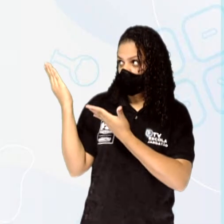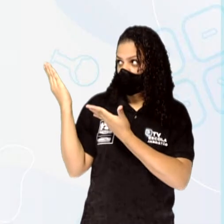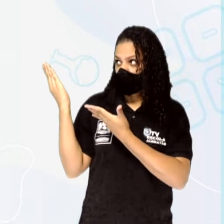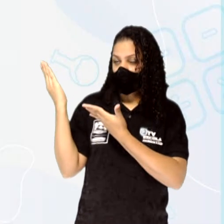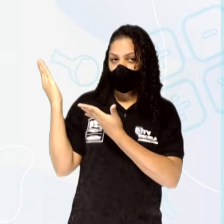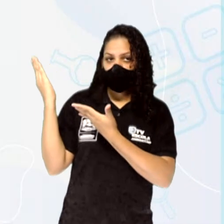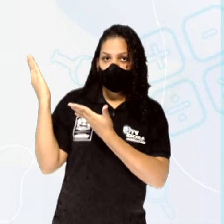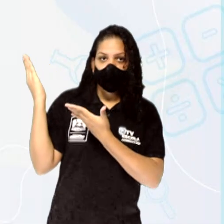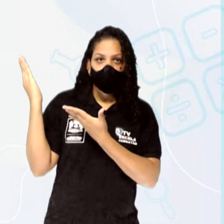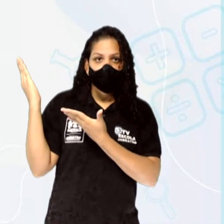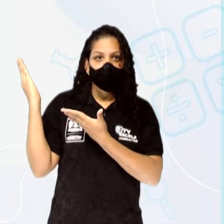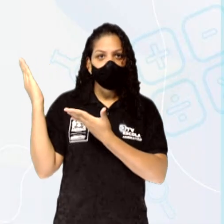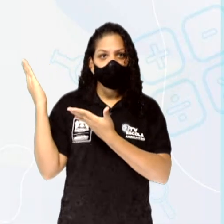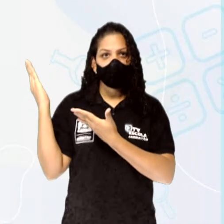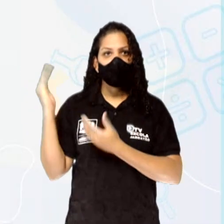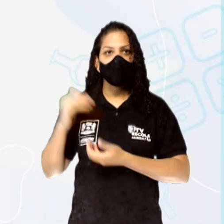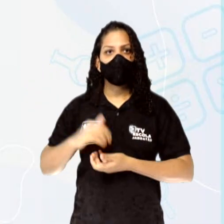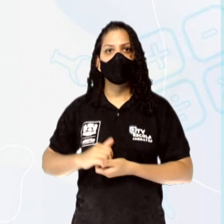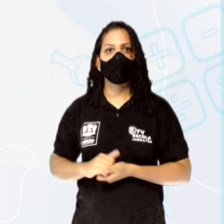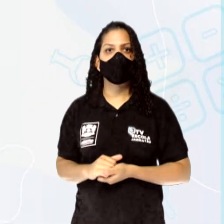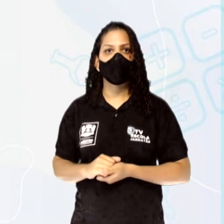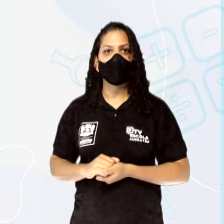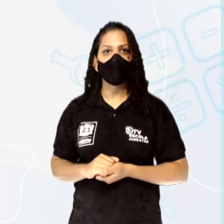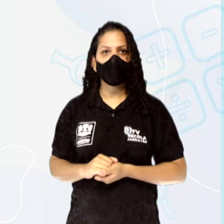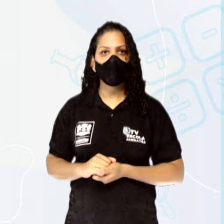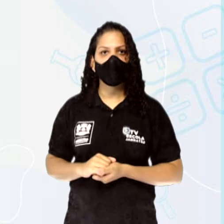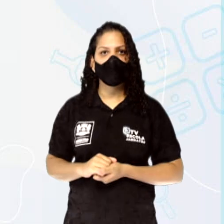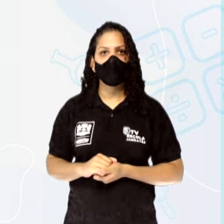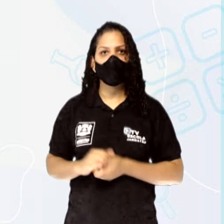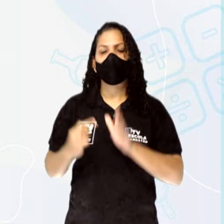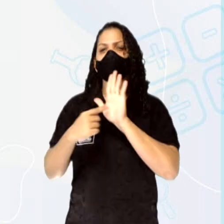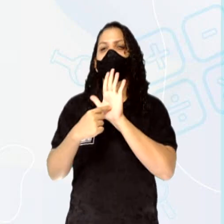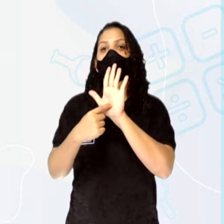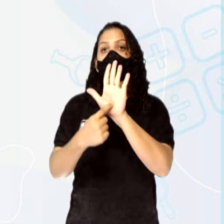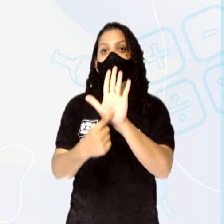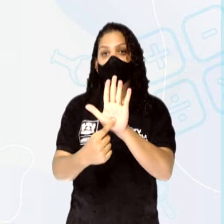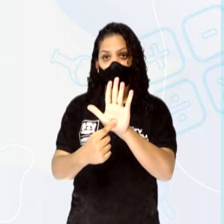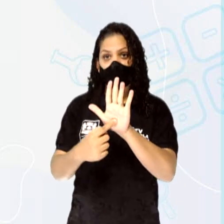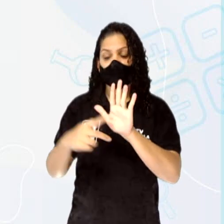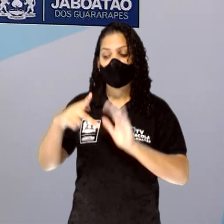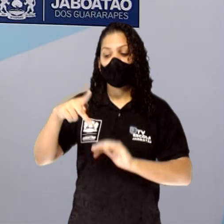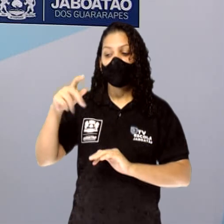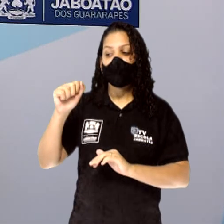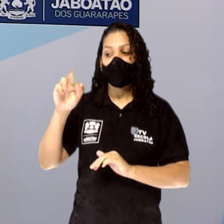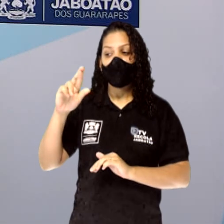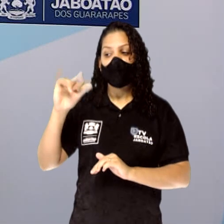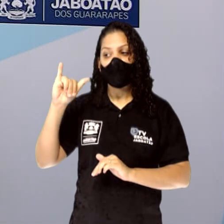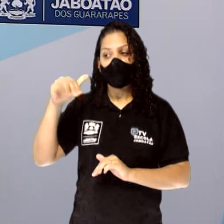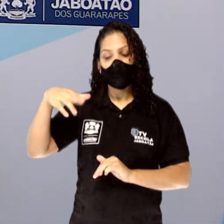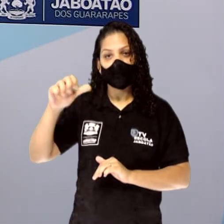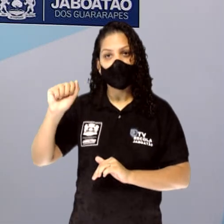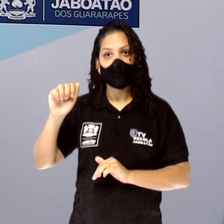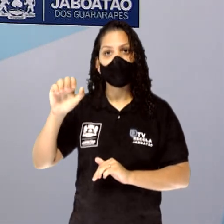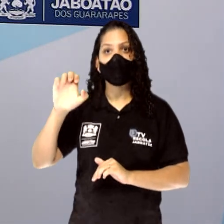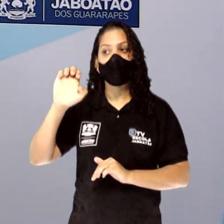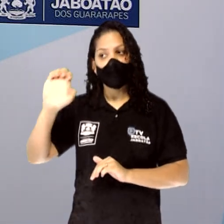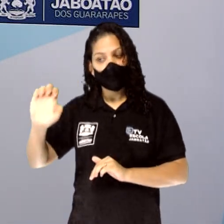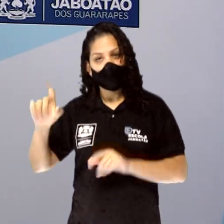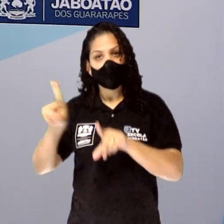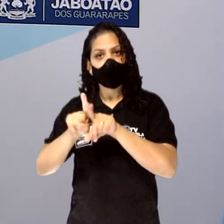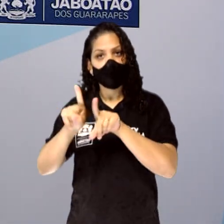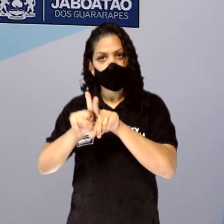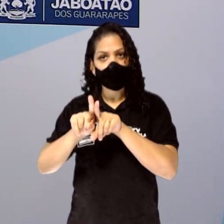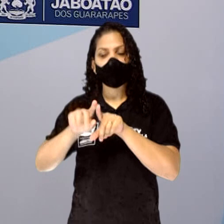my grandkids. Karina and Katia. Ou seja, a gente está percebendo aí que o